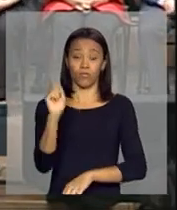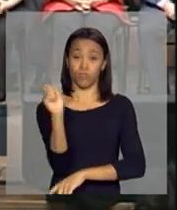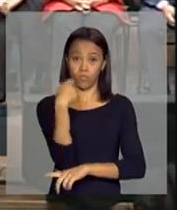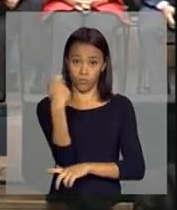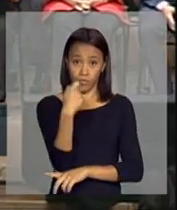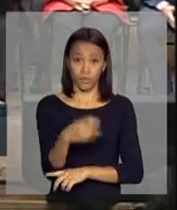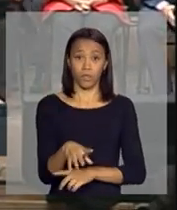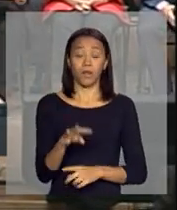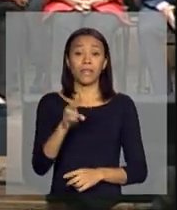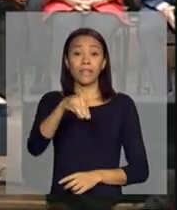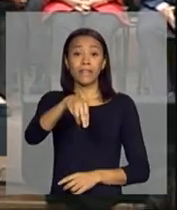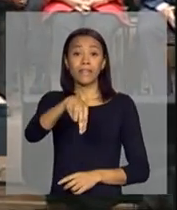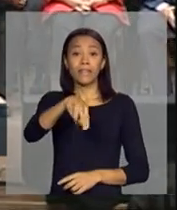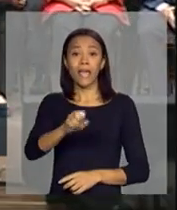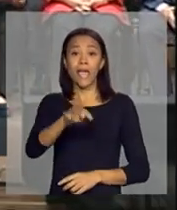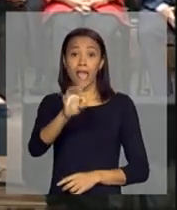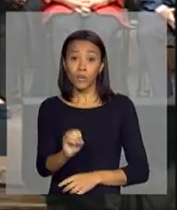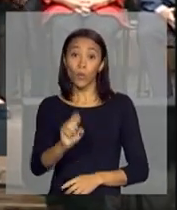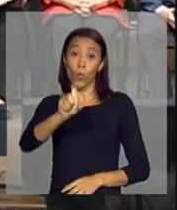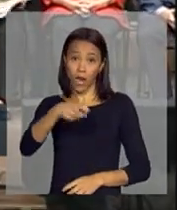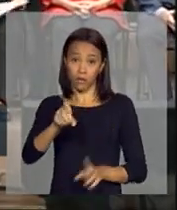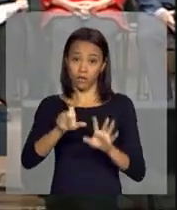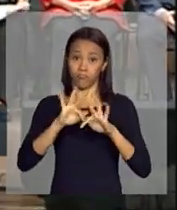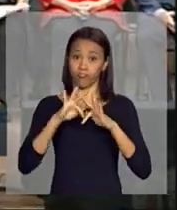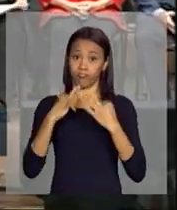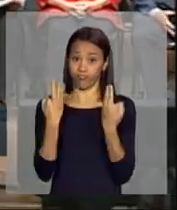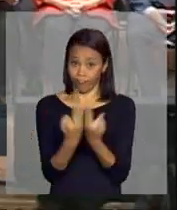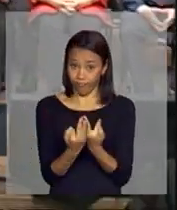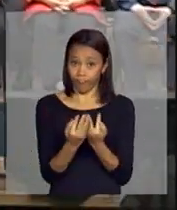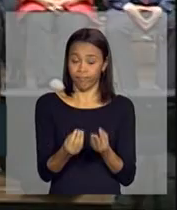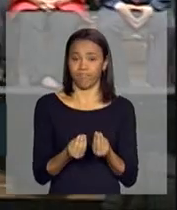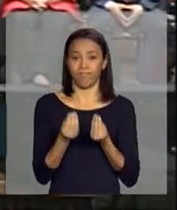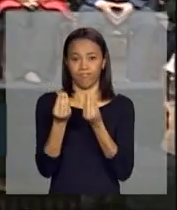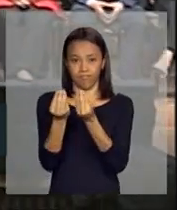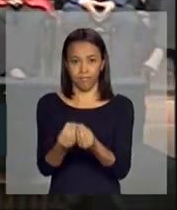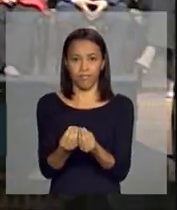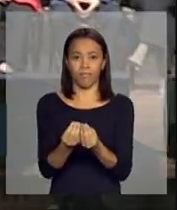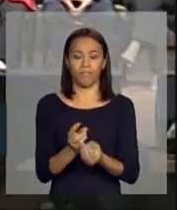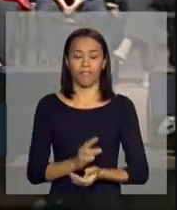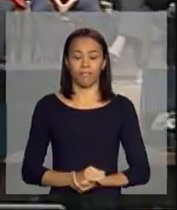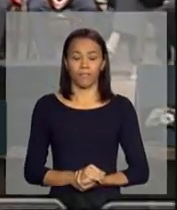Pestana Neto, o cartão do Bolsa Família com o RS Mais Igual.